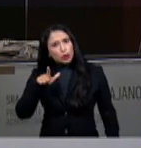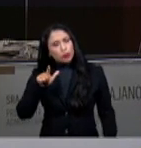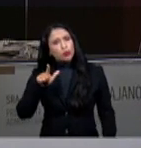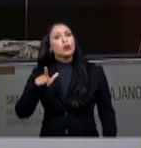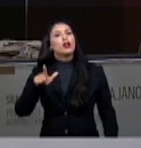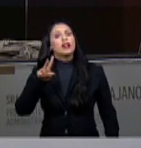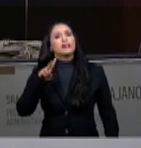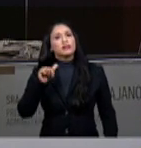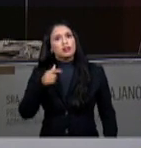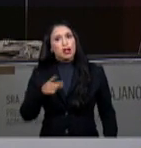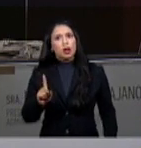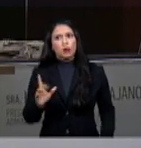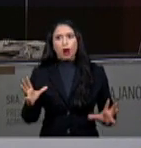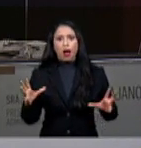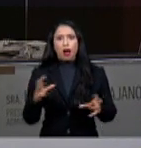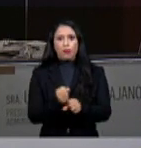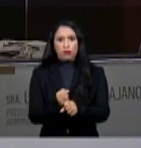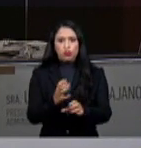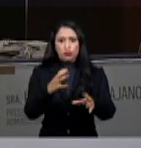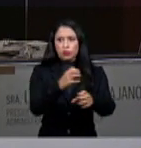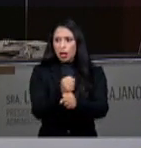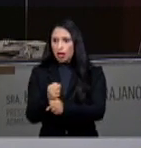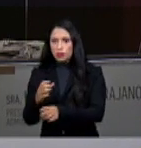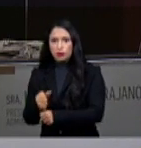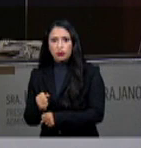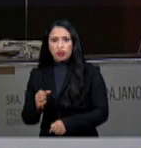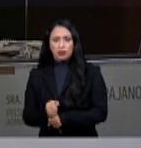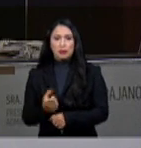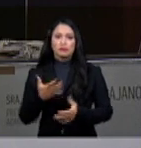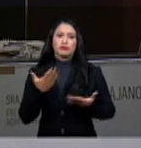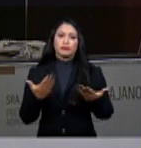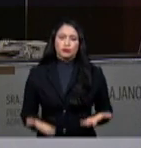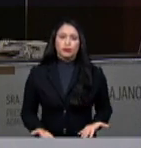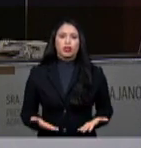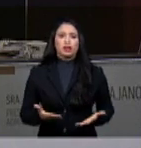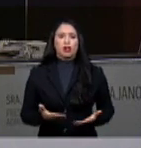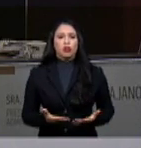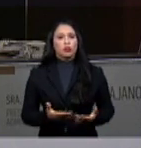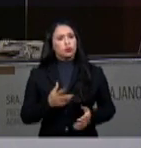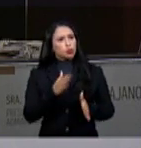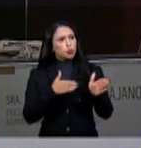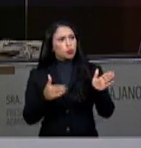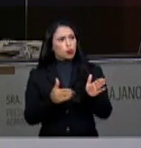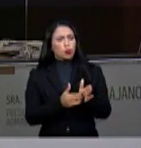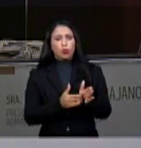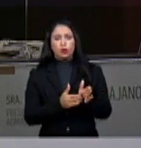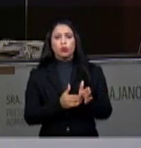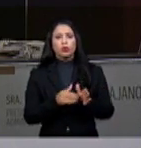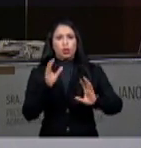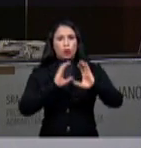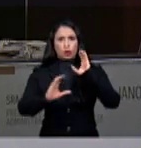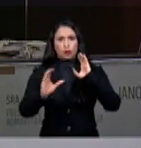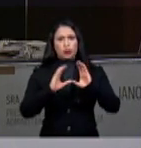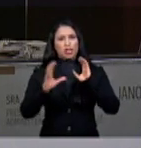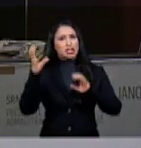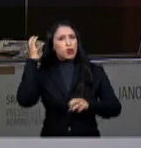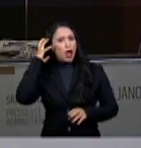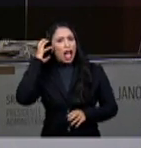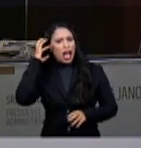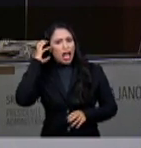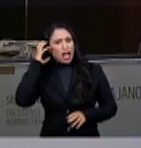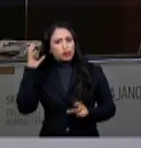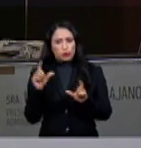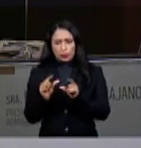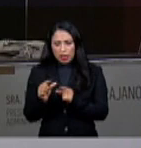aglutinar e hoje minha gente não tem nenhum veículo que não fala sobre a violência da mulher seja a rádio lá do